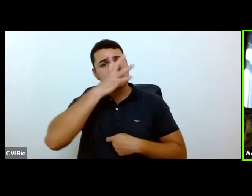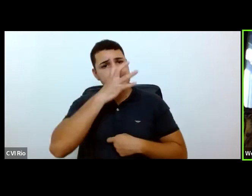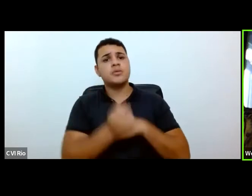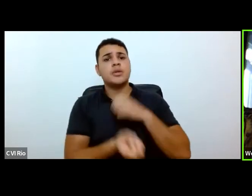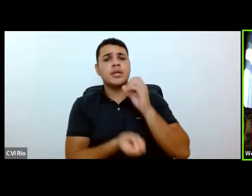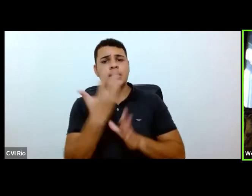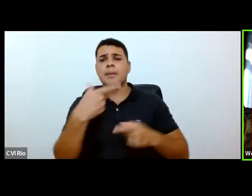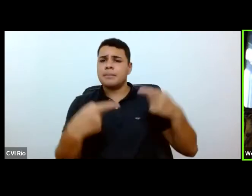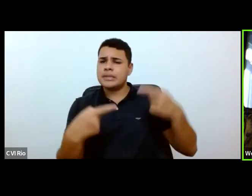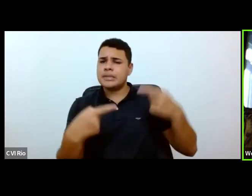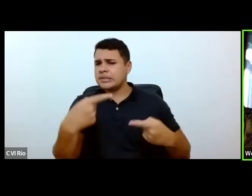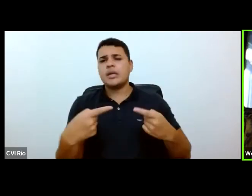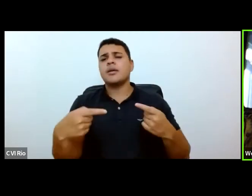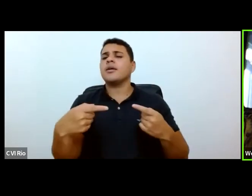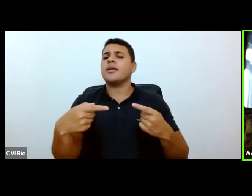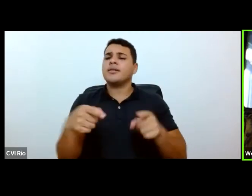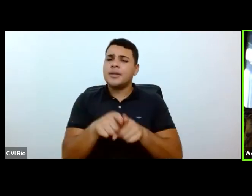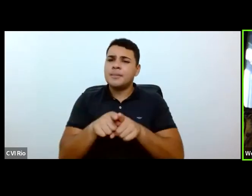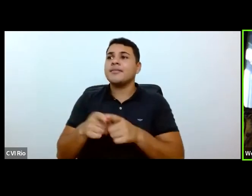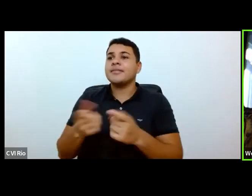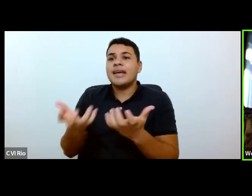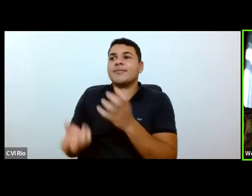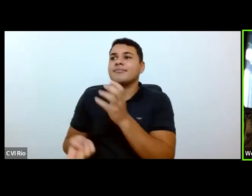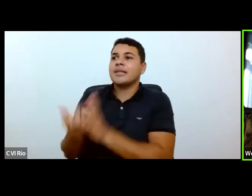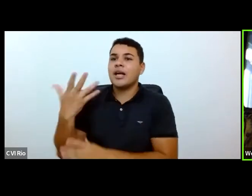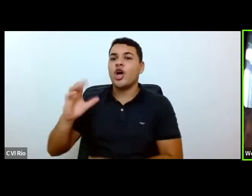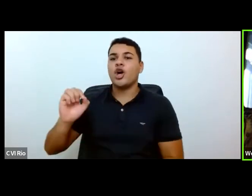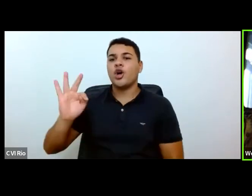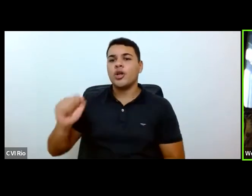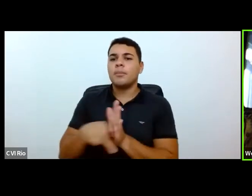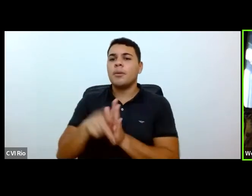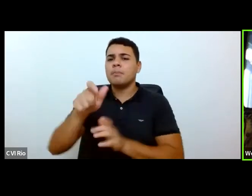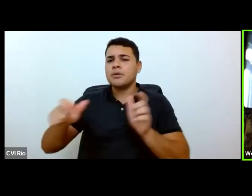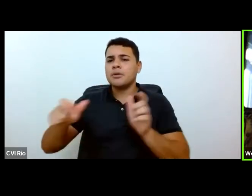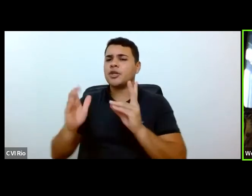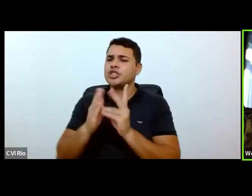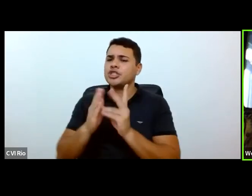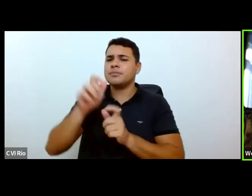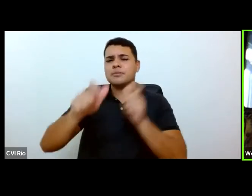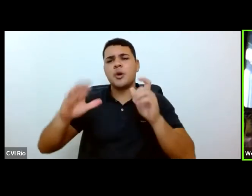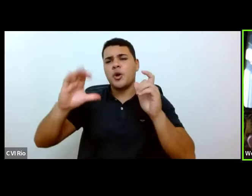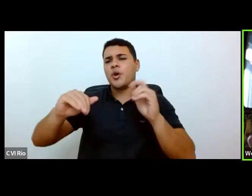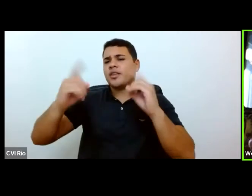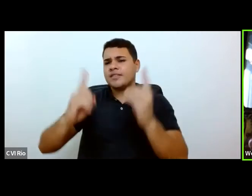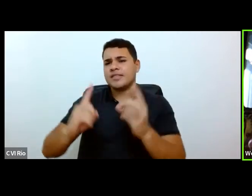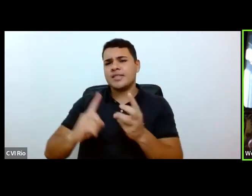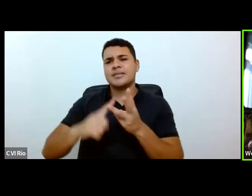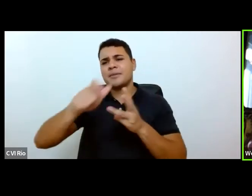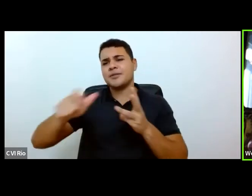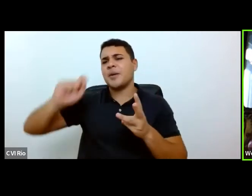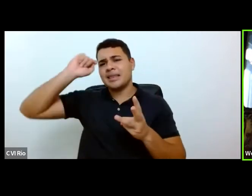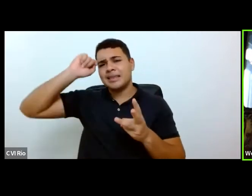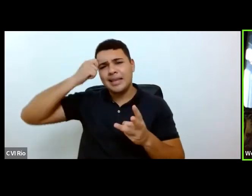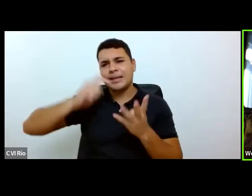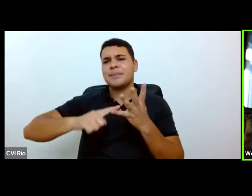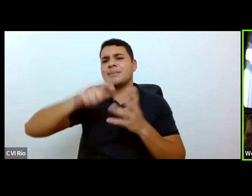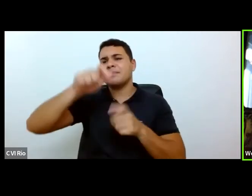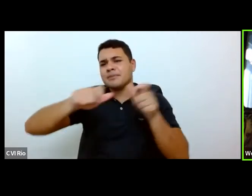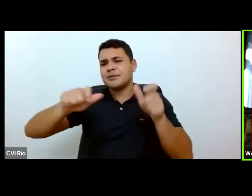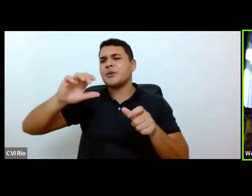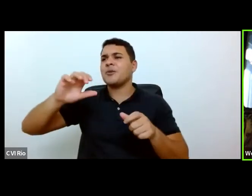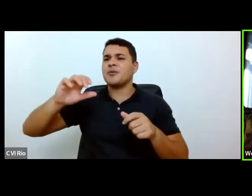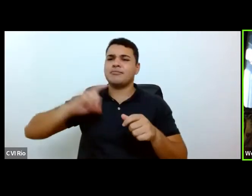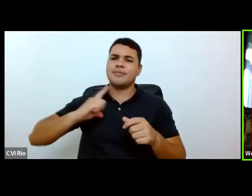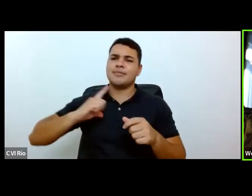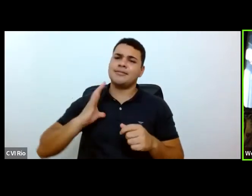com deficiência, cota para indígena, né? Cota para tudo, né? É importante, porque pode ser que seja uma coisa